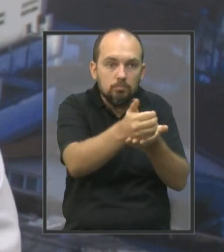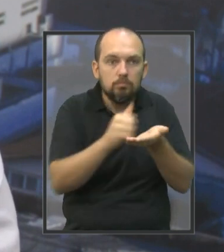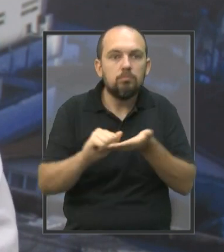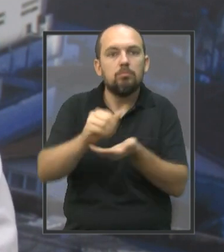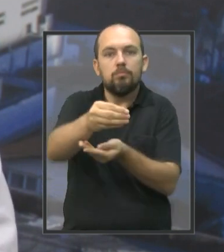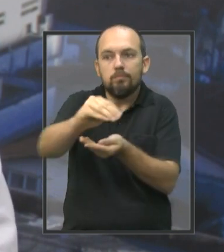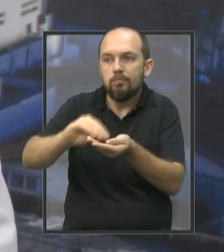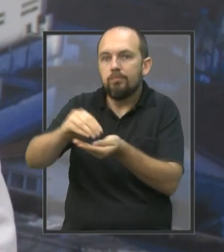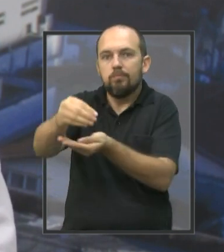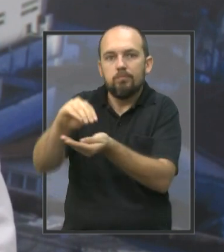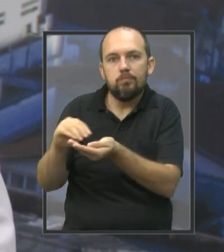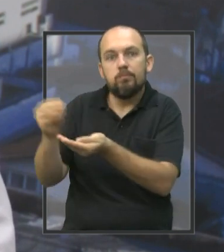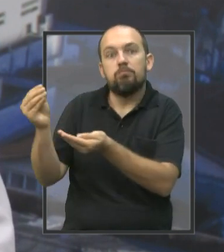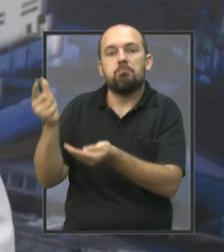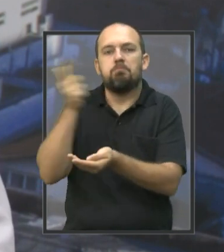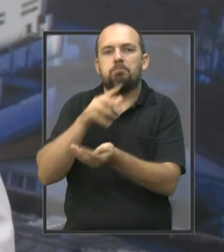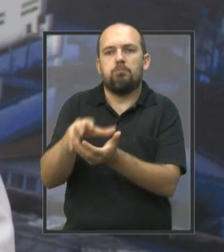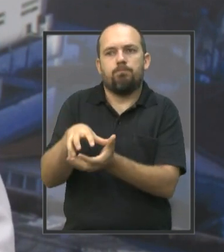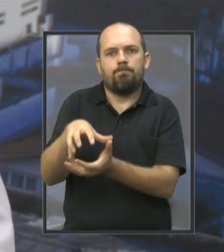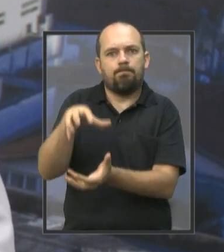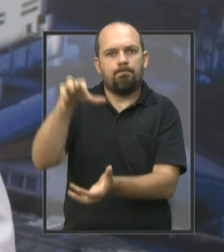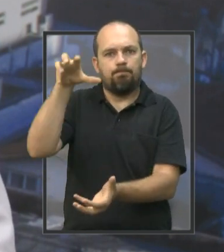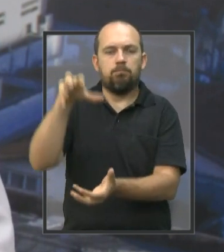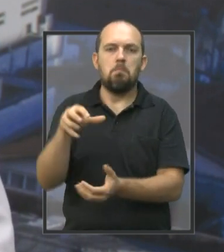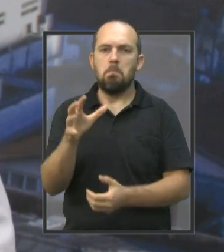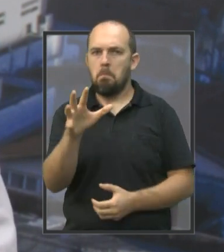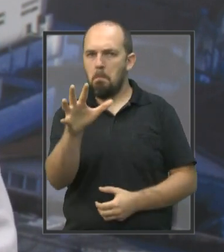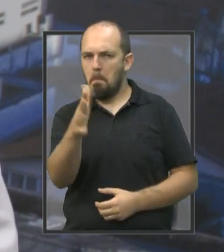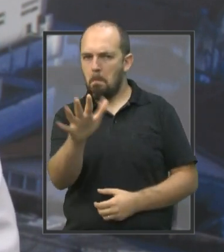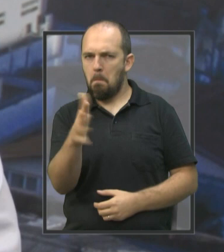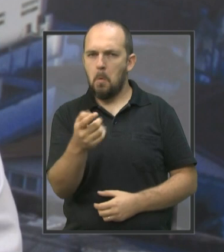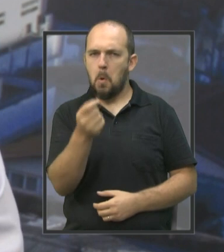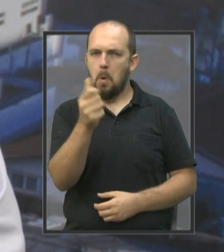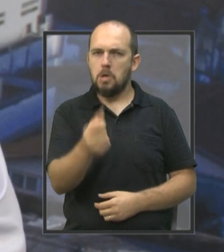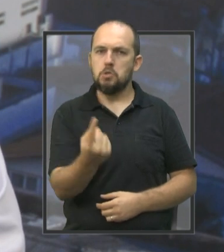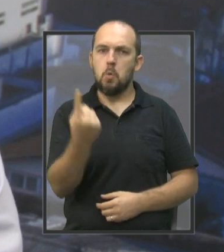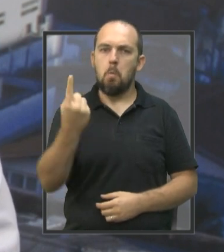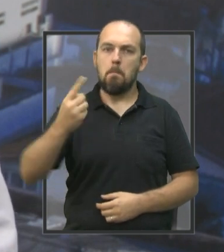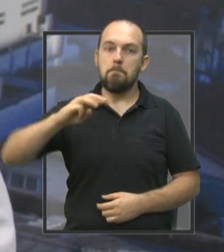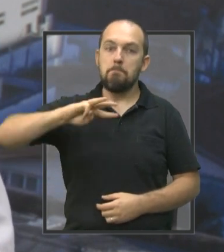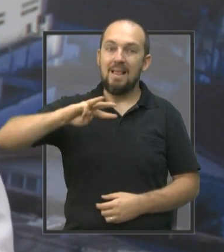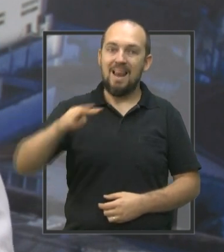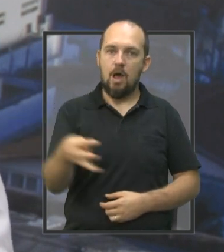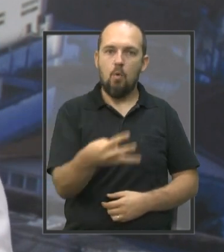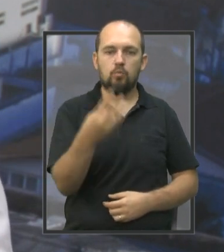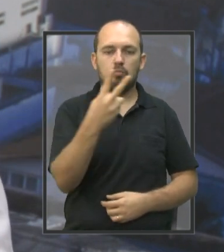pouco e chegamos a uma média de praticamente 1.200.000.